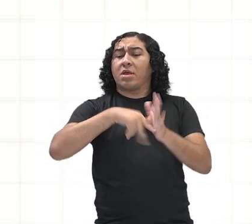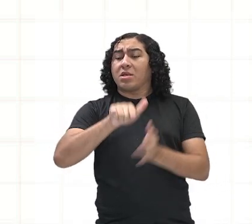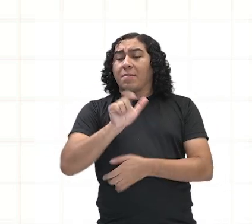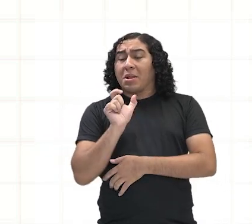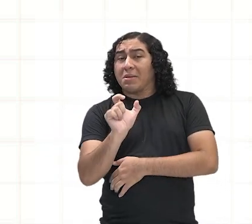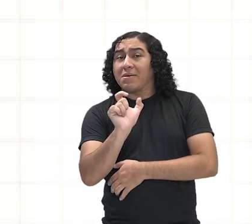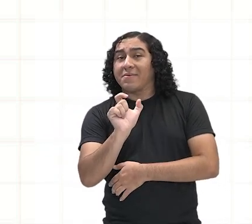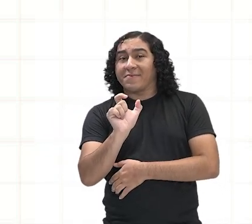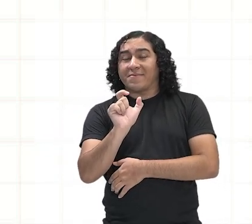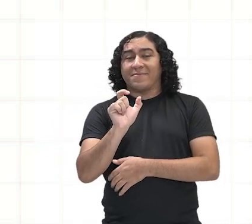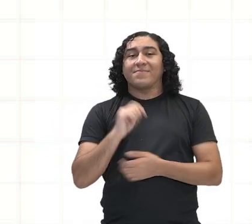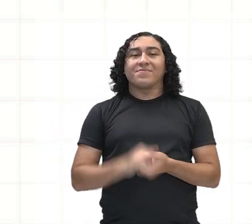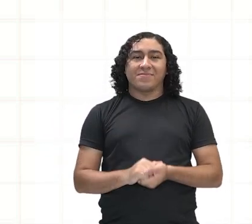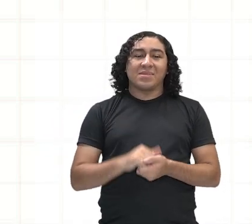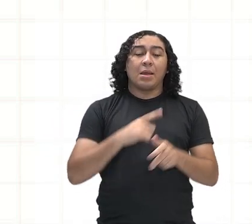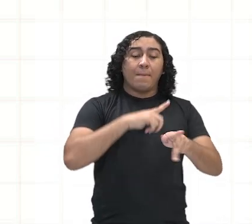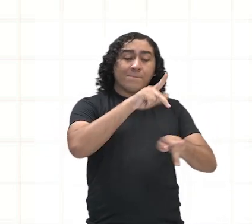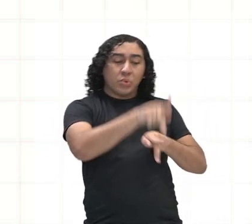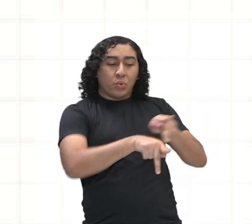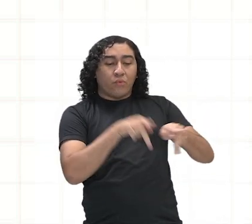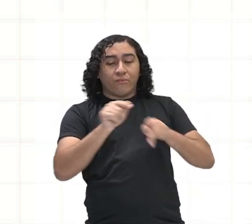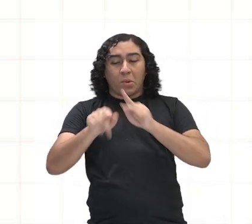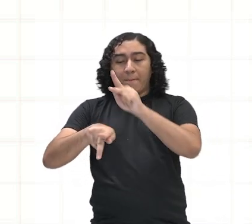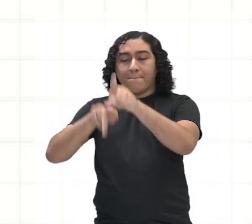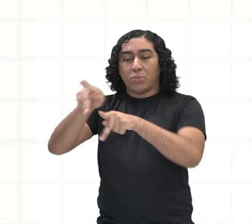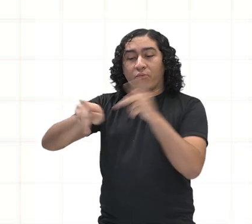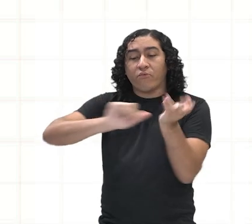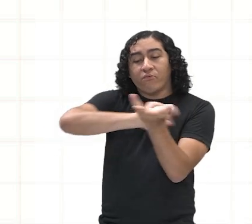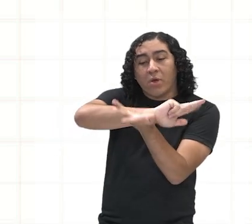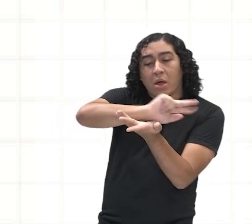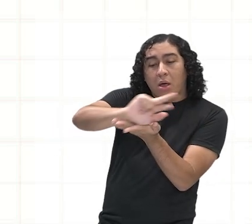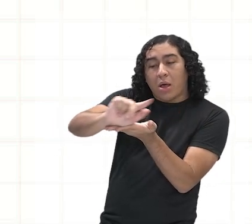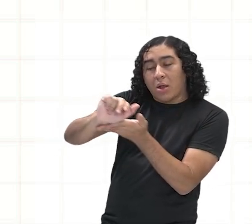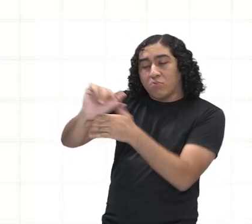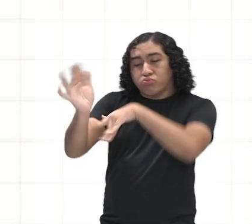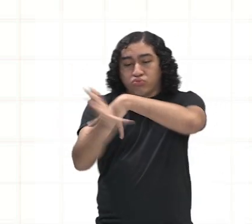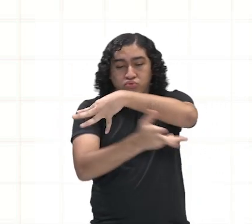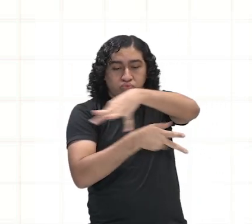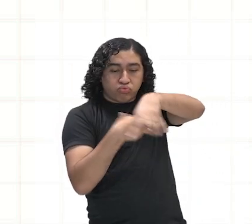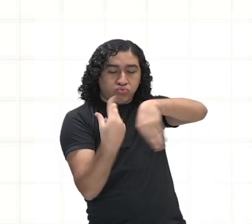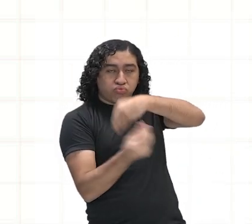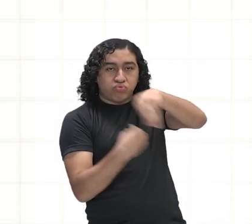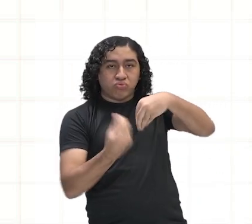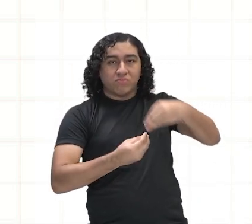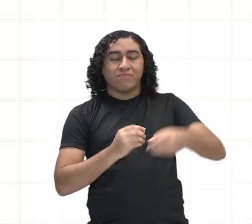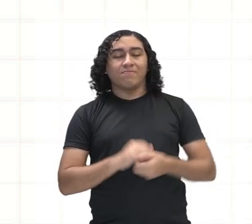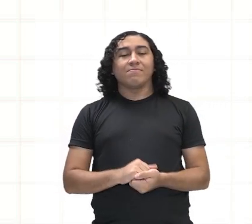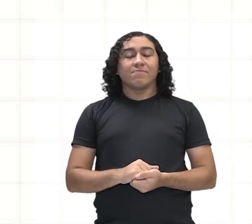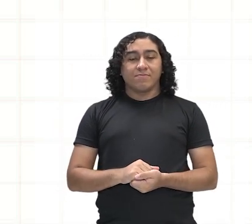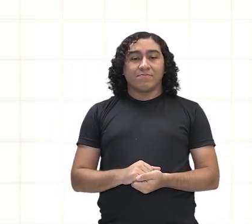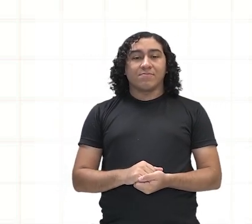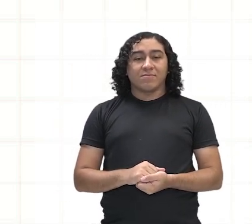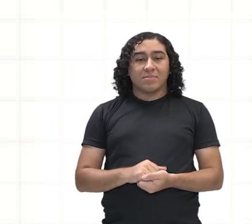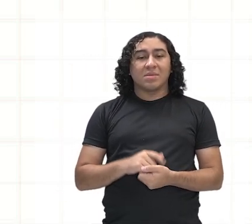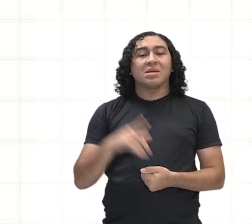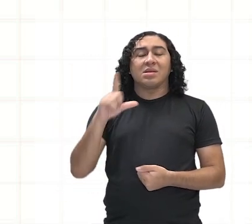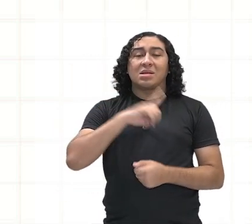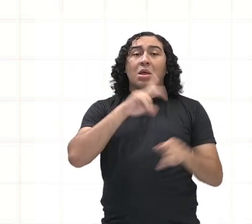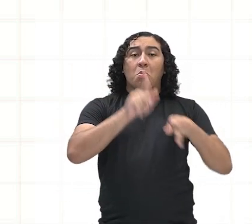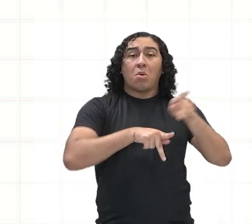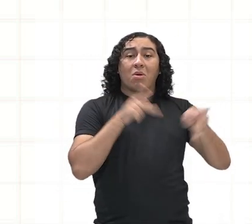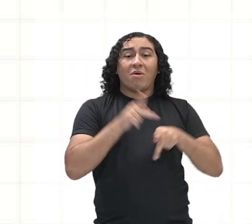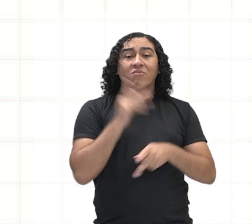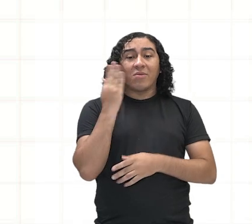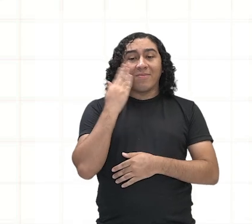a mistura, então, de vários povos. Olha só, acompanha aí comigo. Nós temos, então, aí os cretenses, os